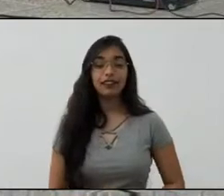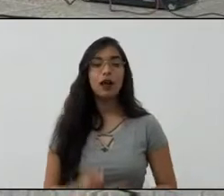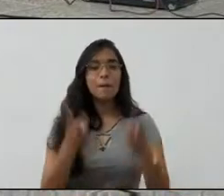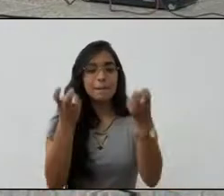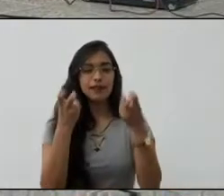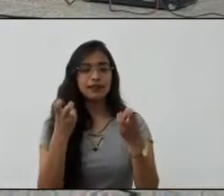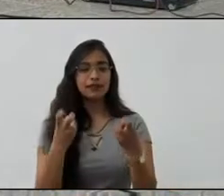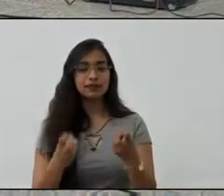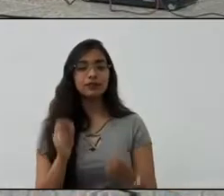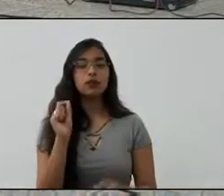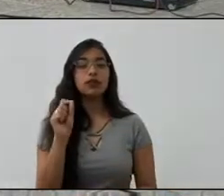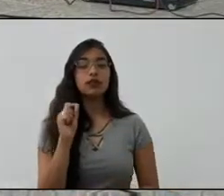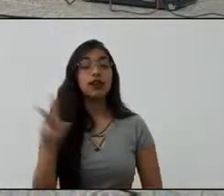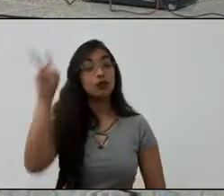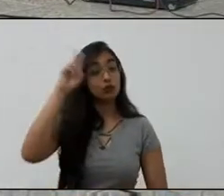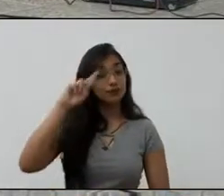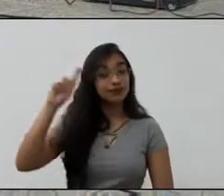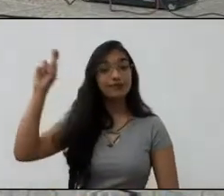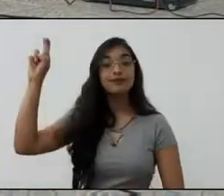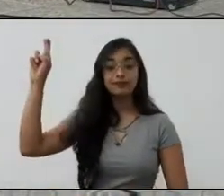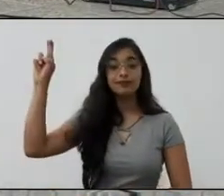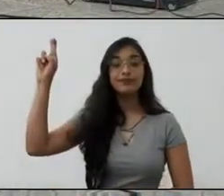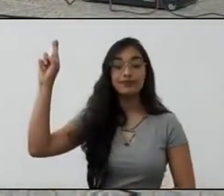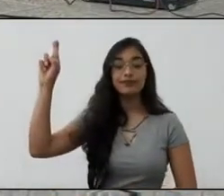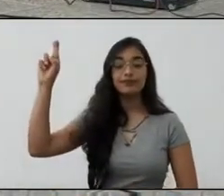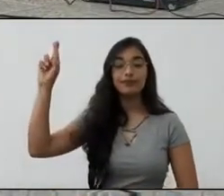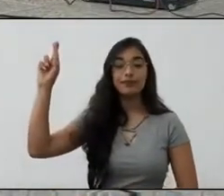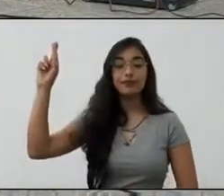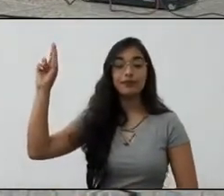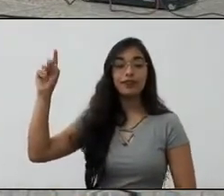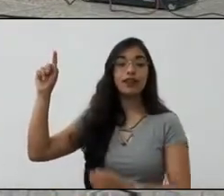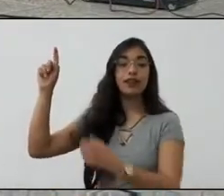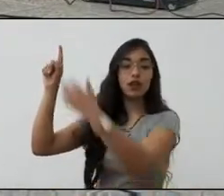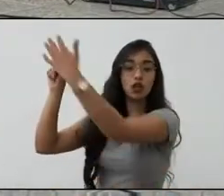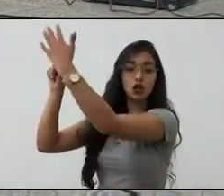Olha, meus irmãos, o Senhor nos conclama aqui